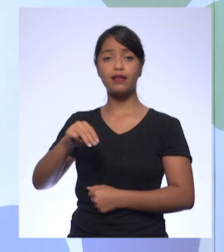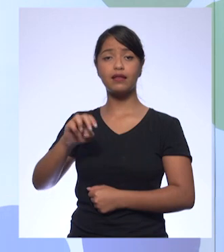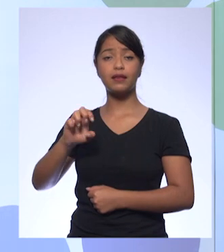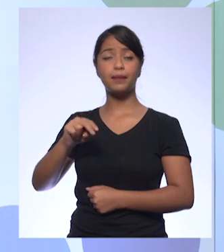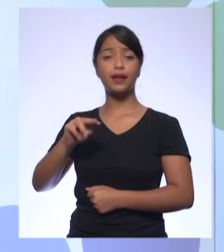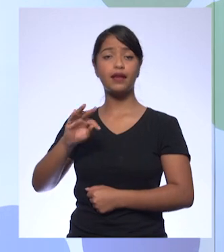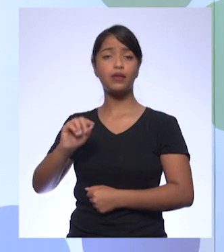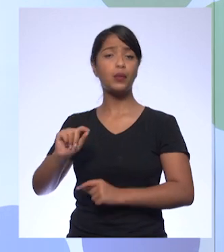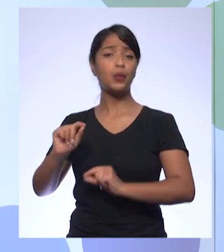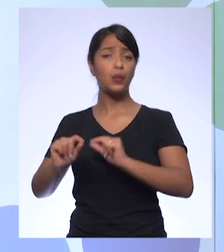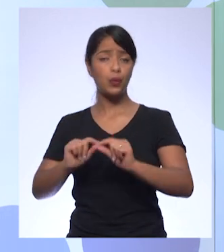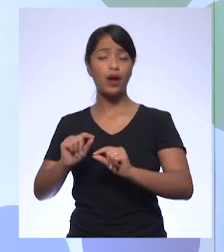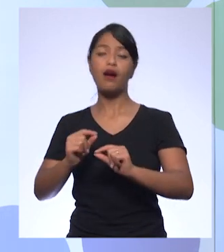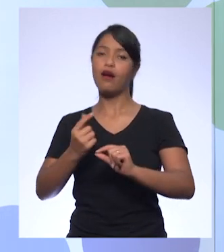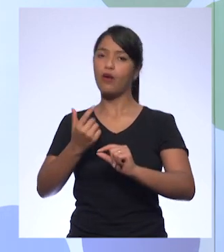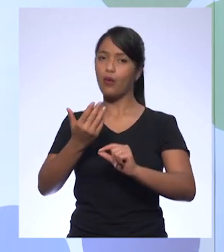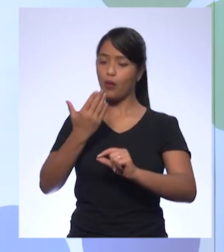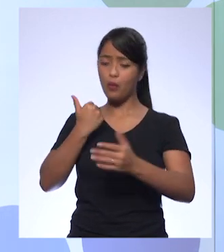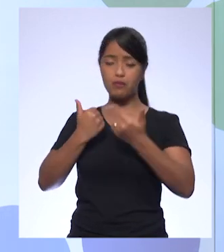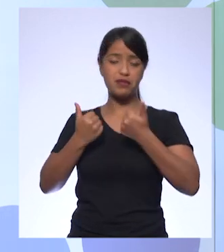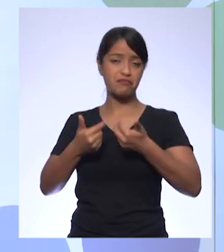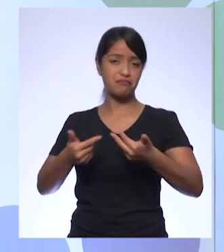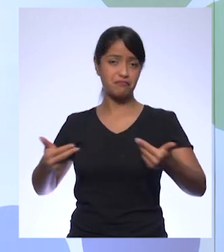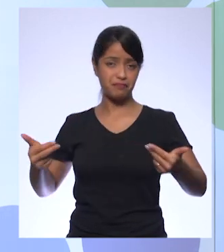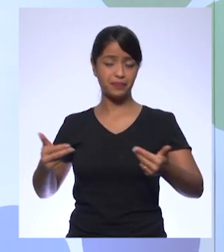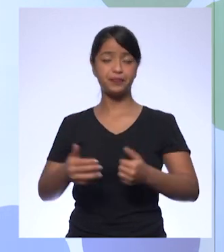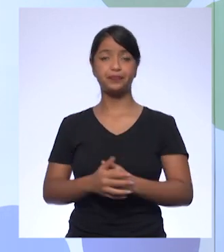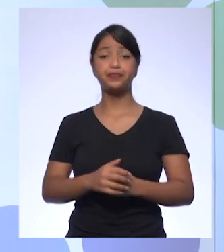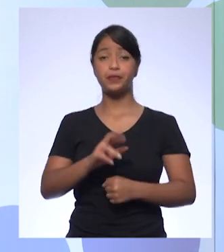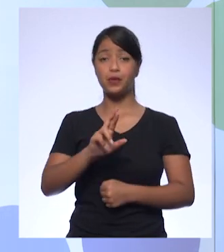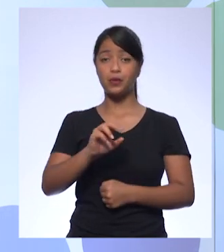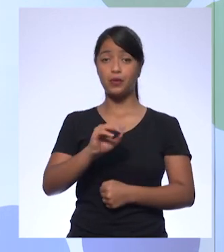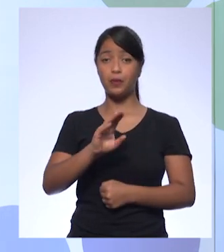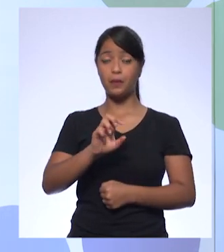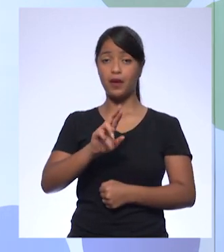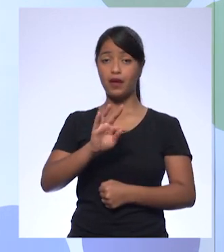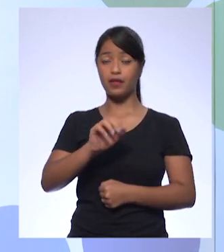Roberta. Opa. Tem algumas coisas legais aqui, ó.